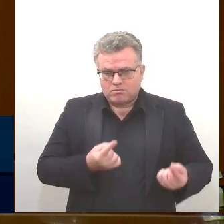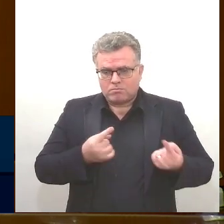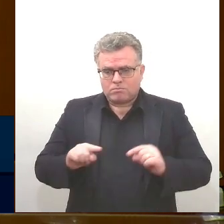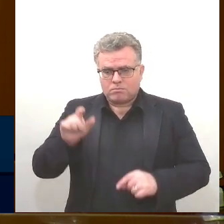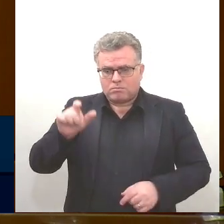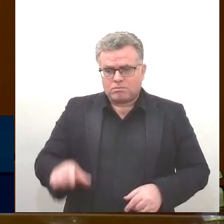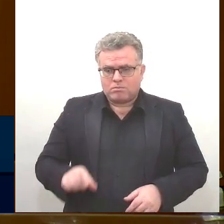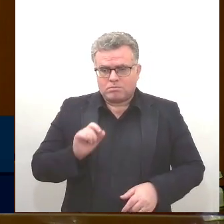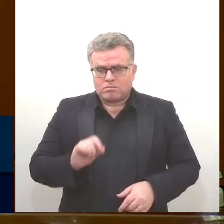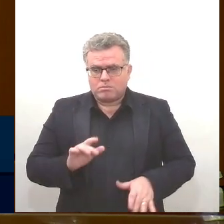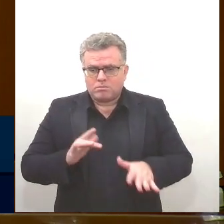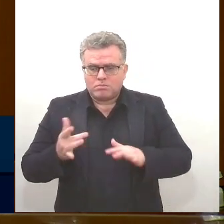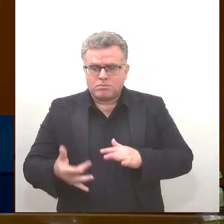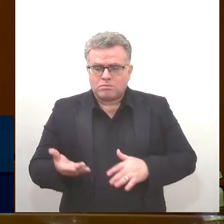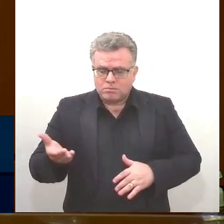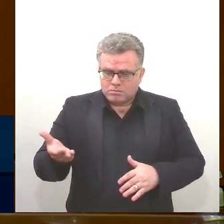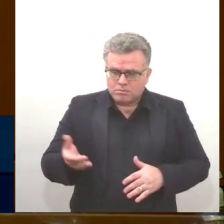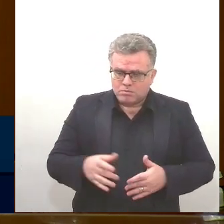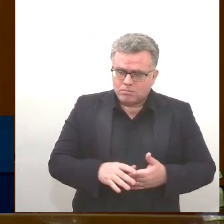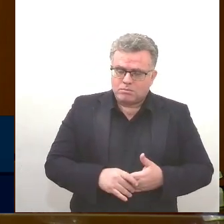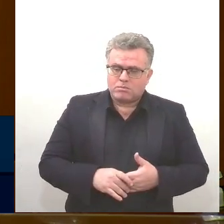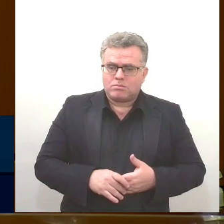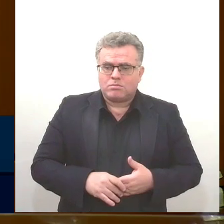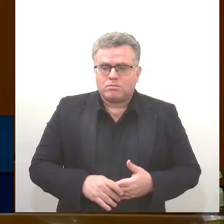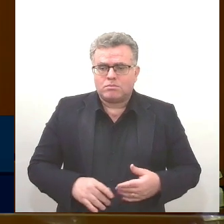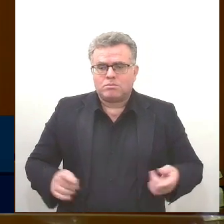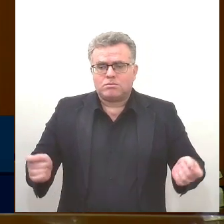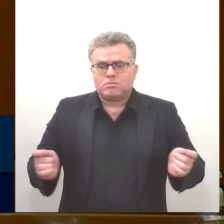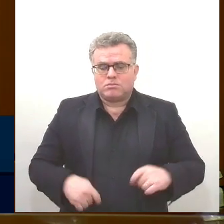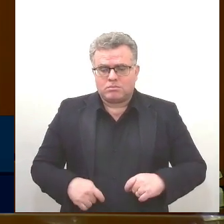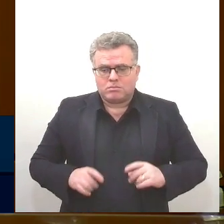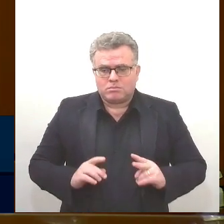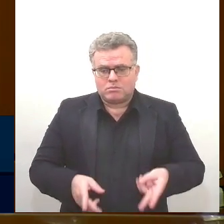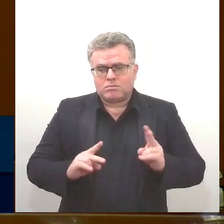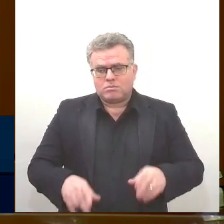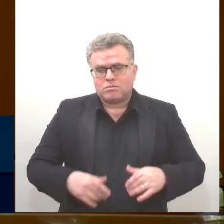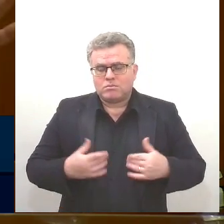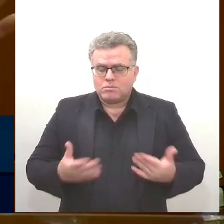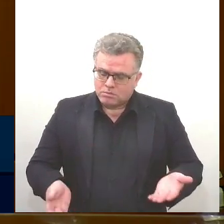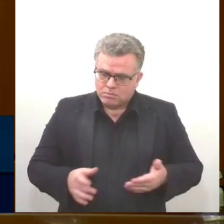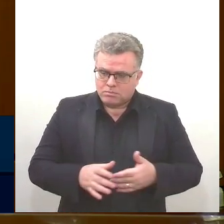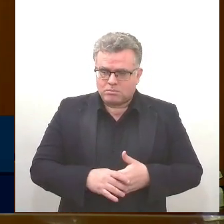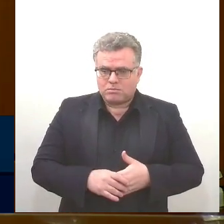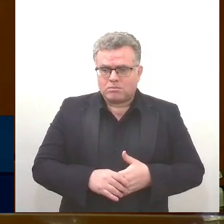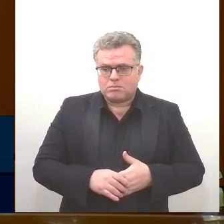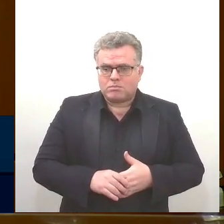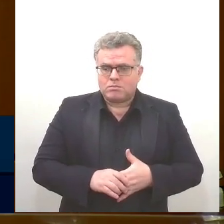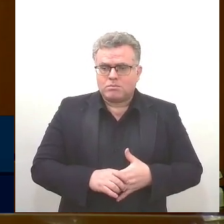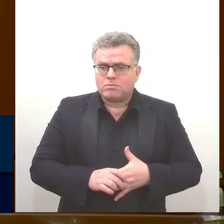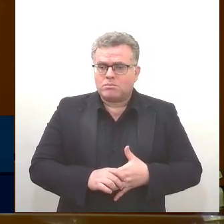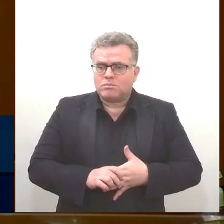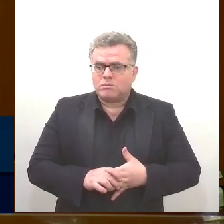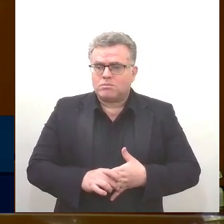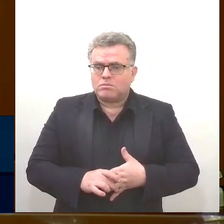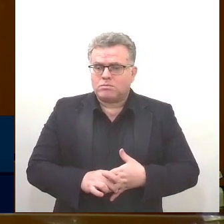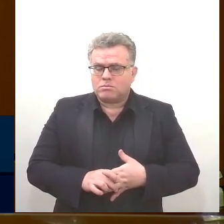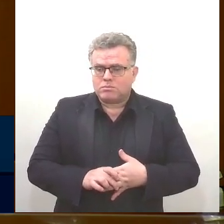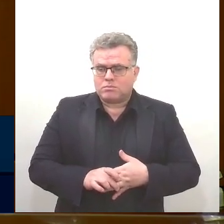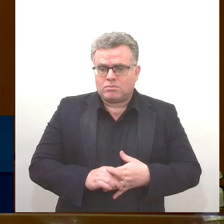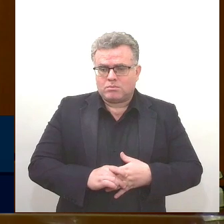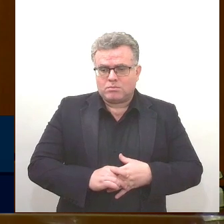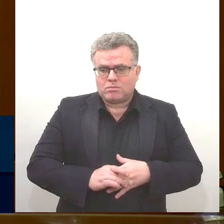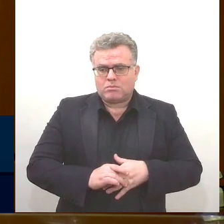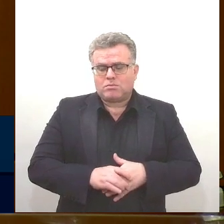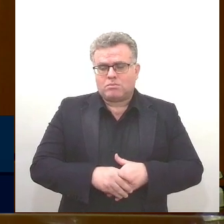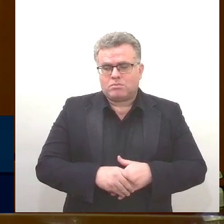sociais que está sendo ameaçada deputada linda claramente nas redes sociais com nome